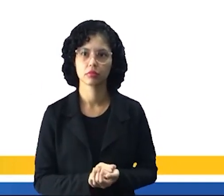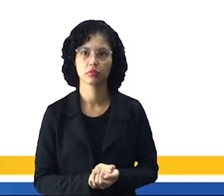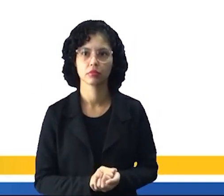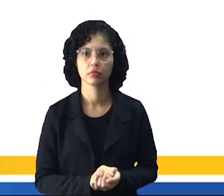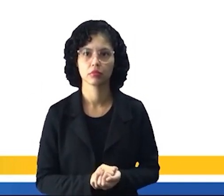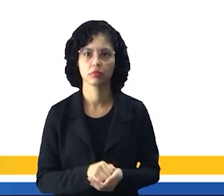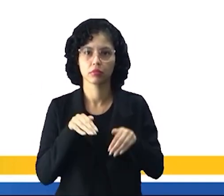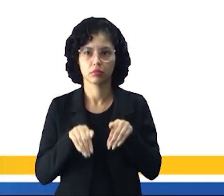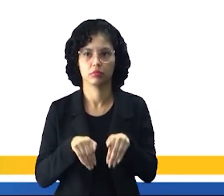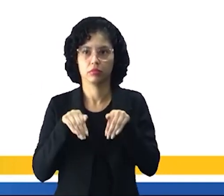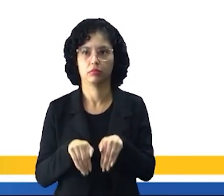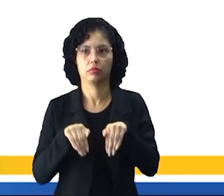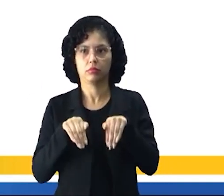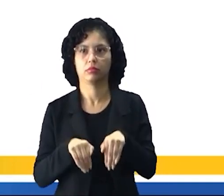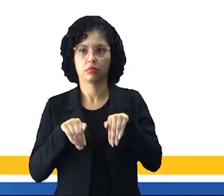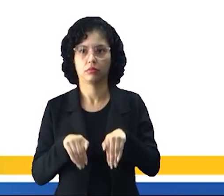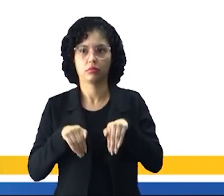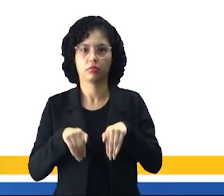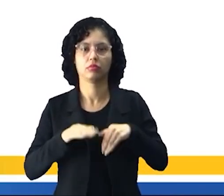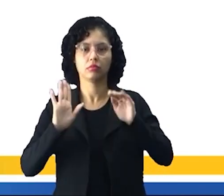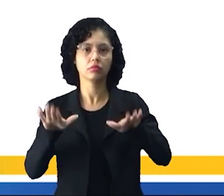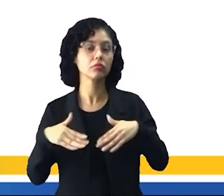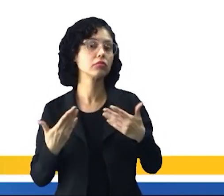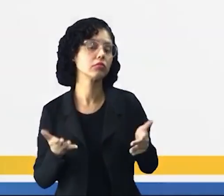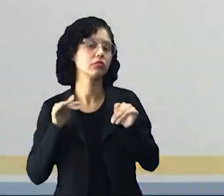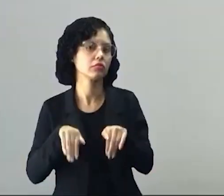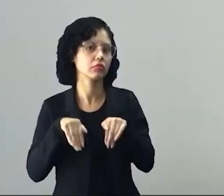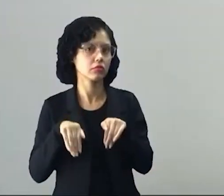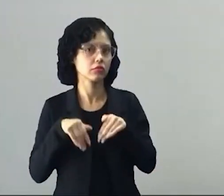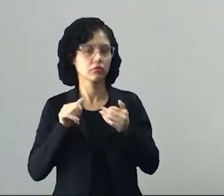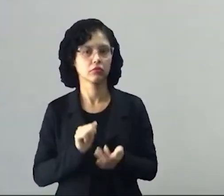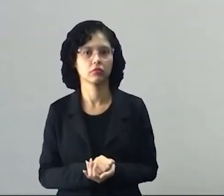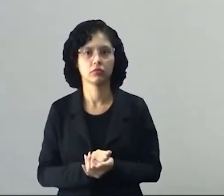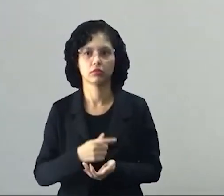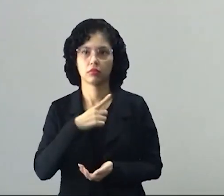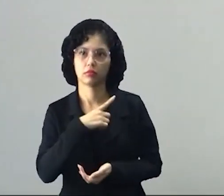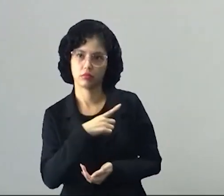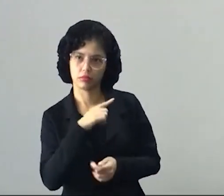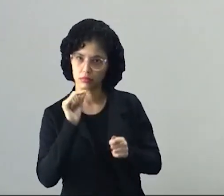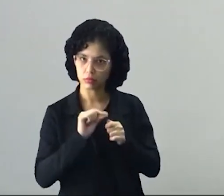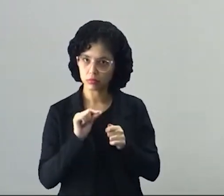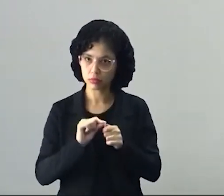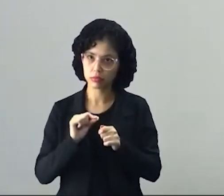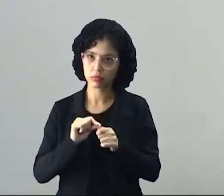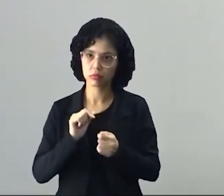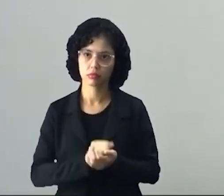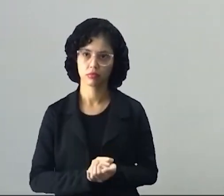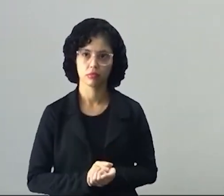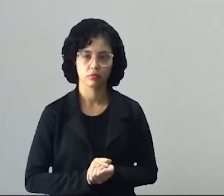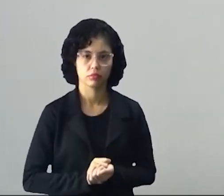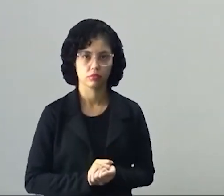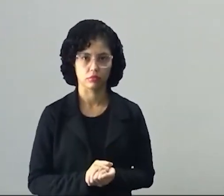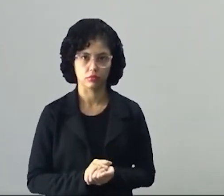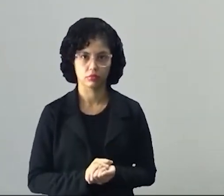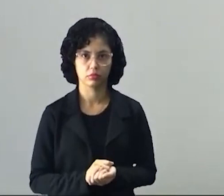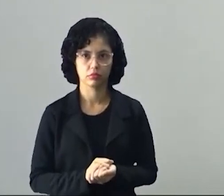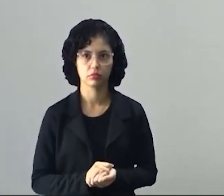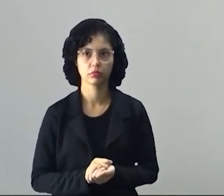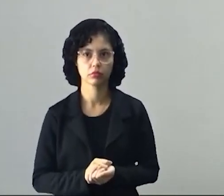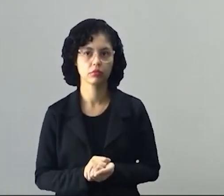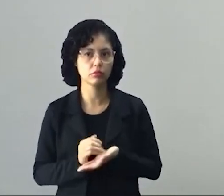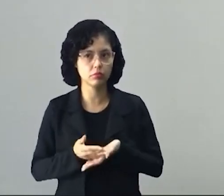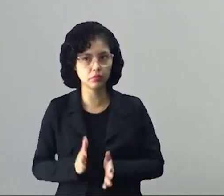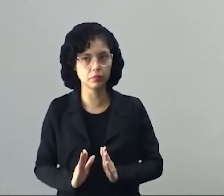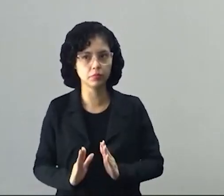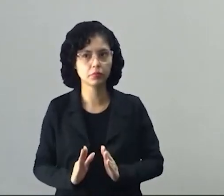os cangurus. O que é o canguru? Qual é a diferença dele? Ele vai ter uma formação, o canguruzinho